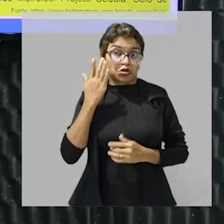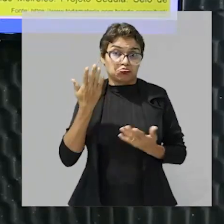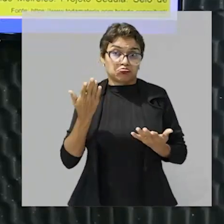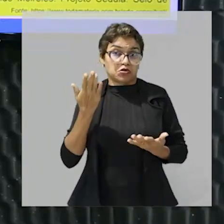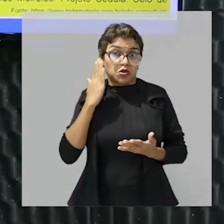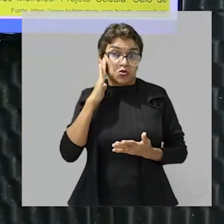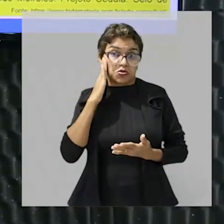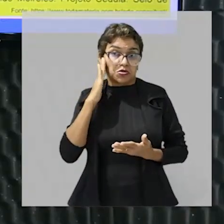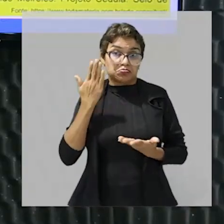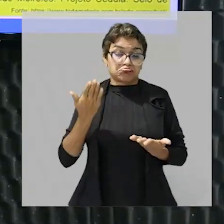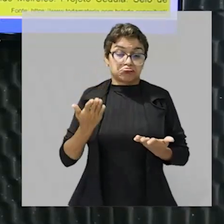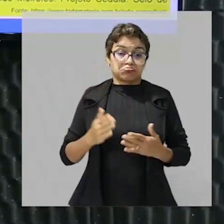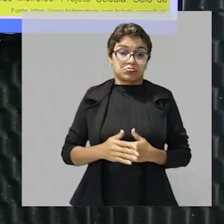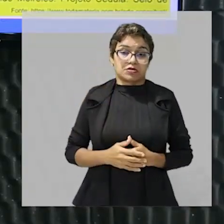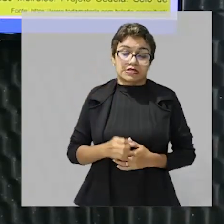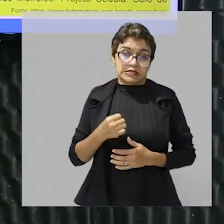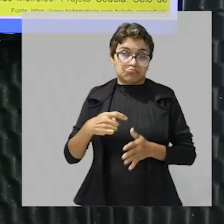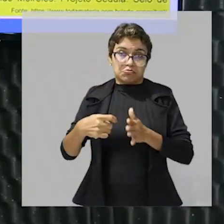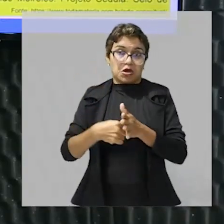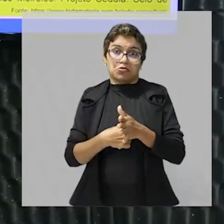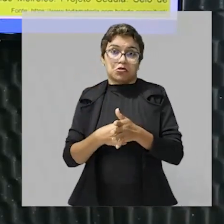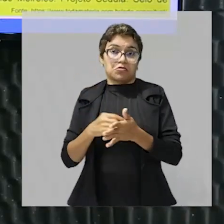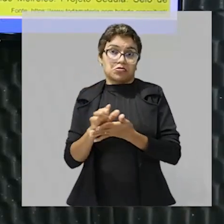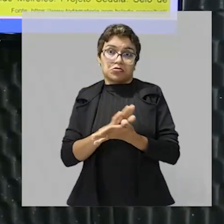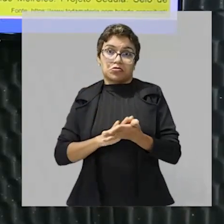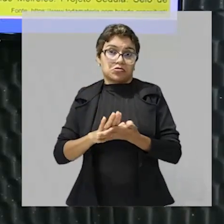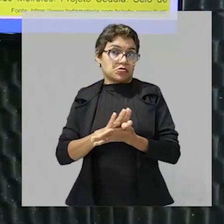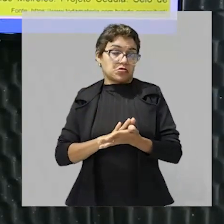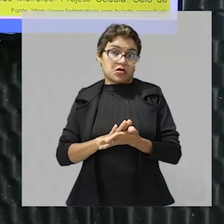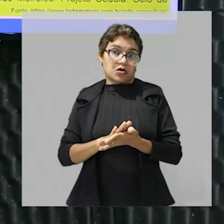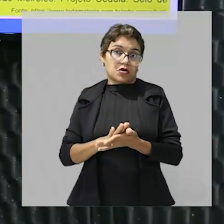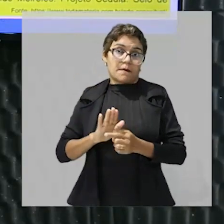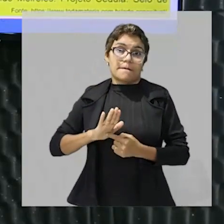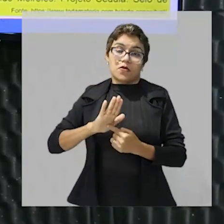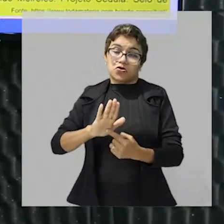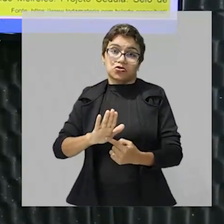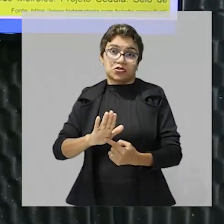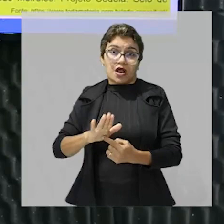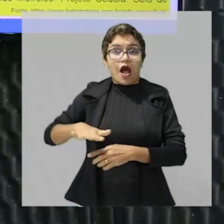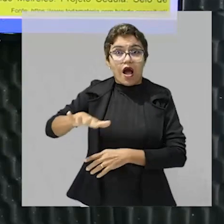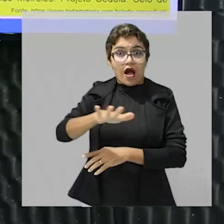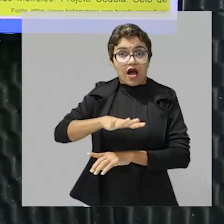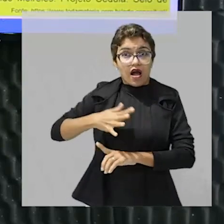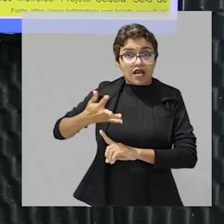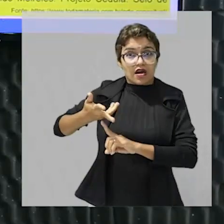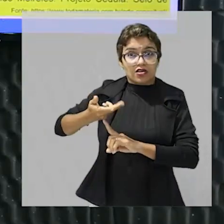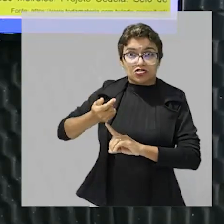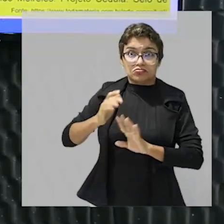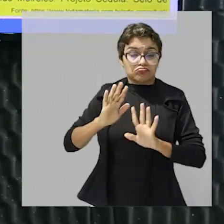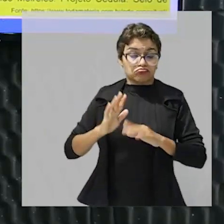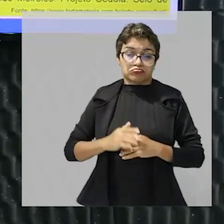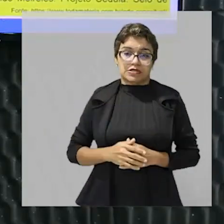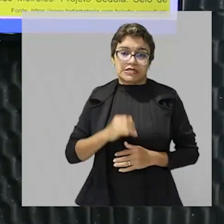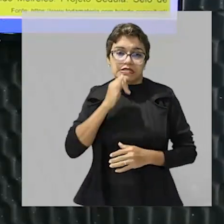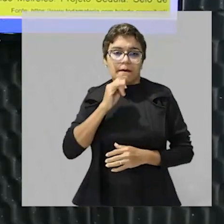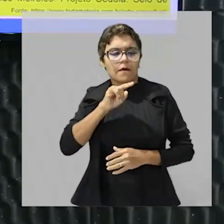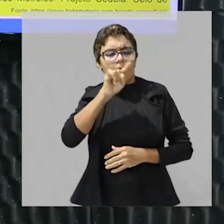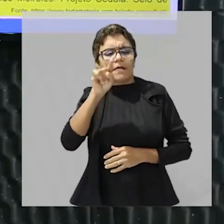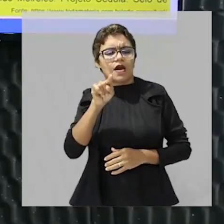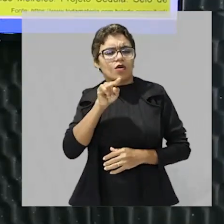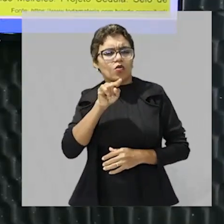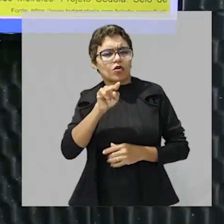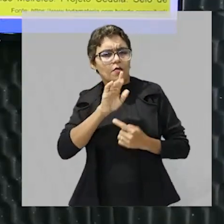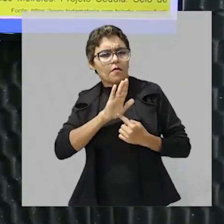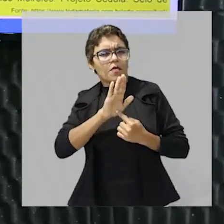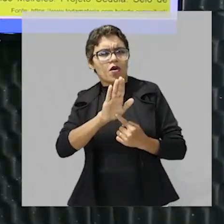você quiser questionar, eu não vou entrar nem pelos caminhos artísticos, eu vou entrar pela pergunta. Na hora que eu coloco uma interrogação, eu